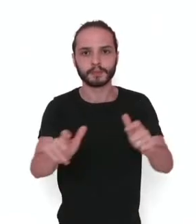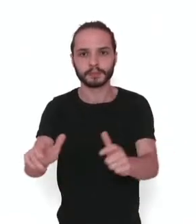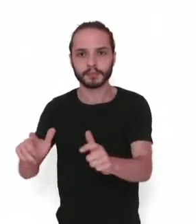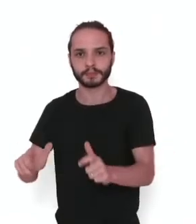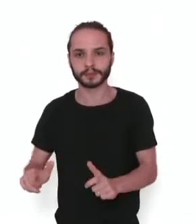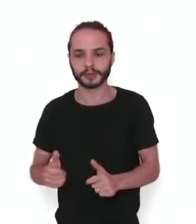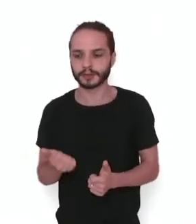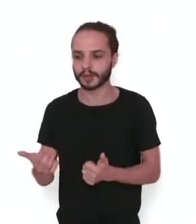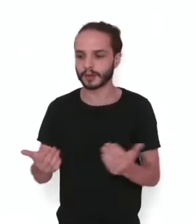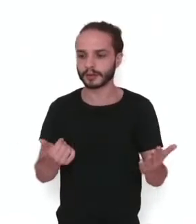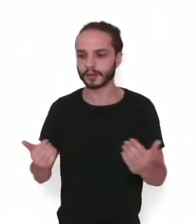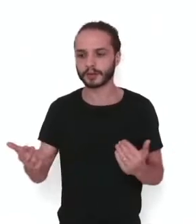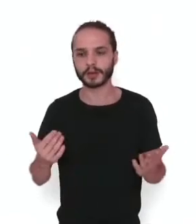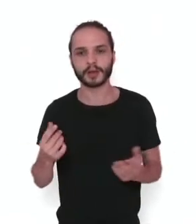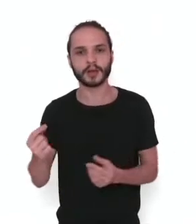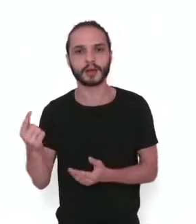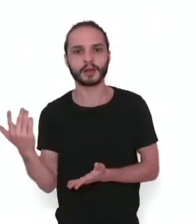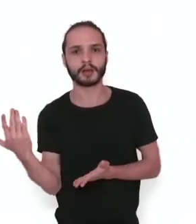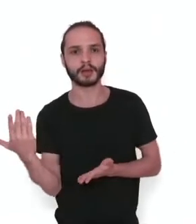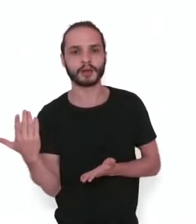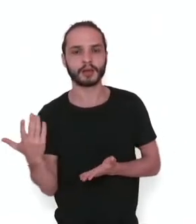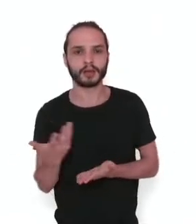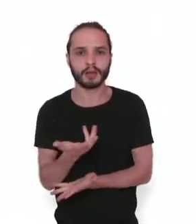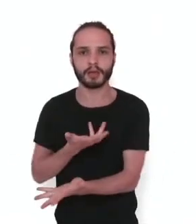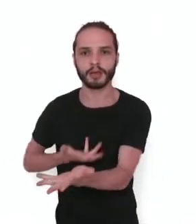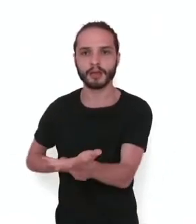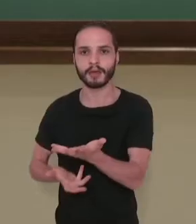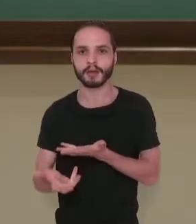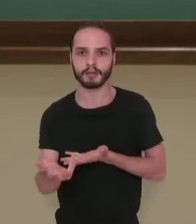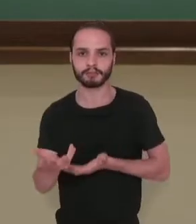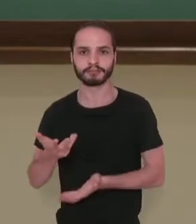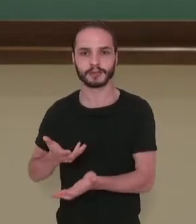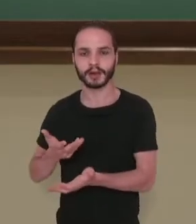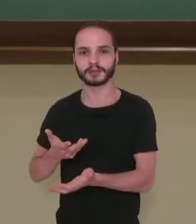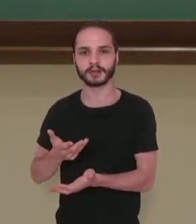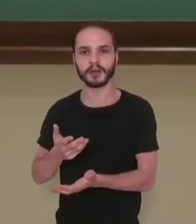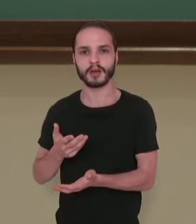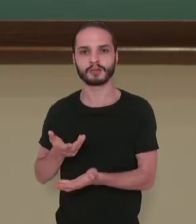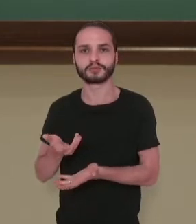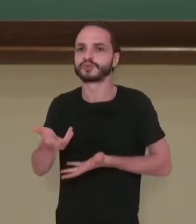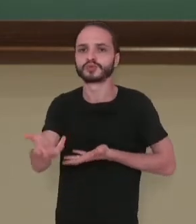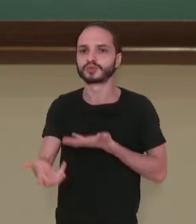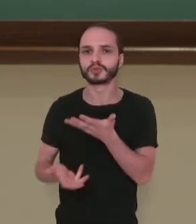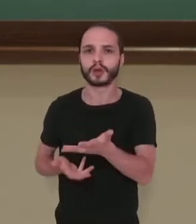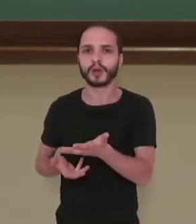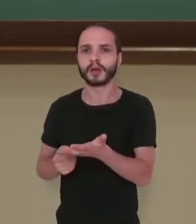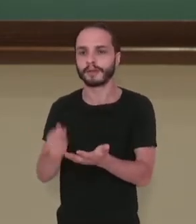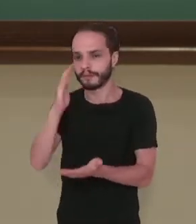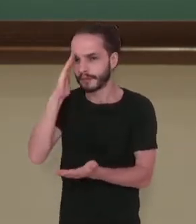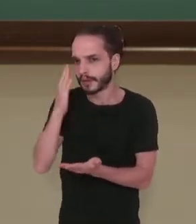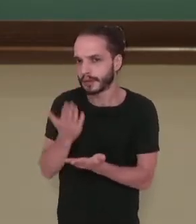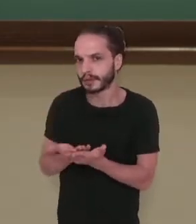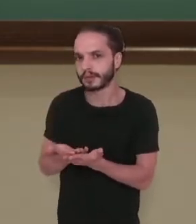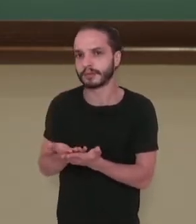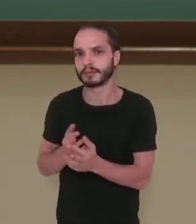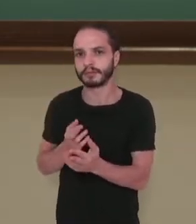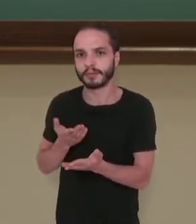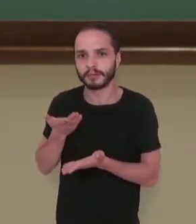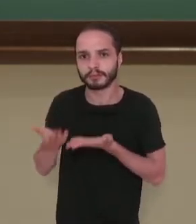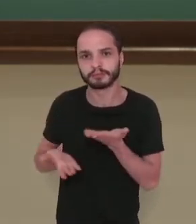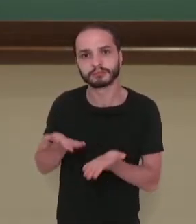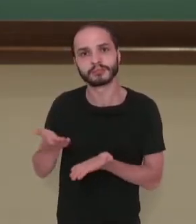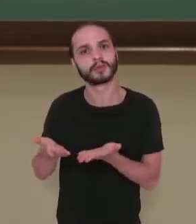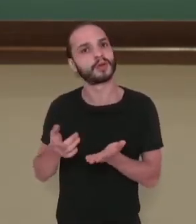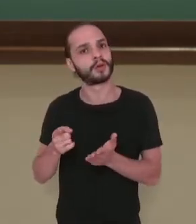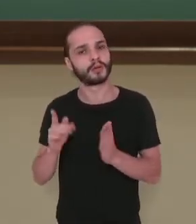dependência, pessoal, que é essa relação de suzerania e vassalagem que vai permear toda a Idade